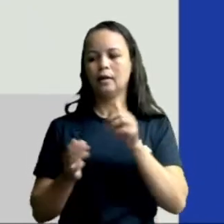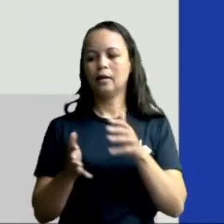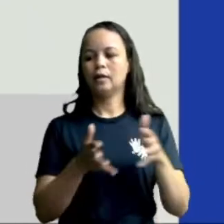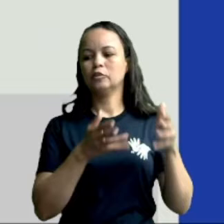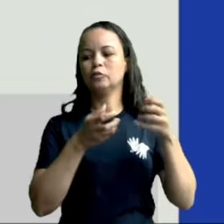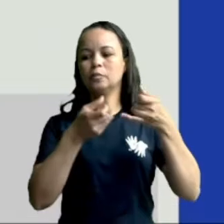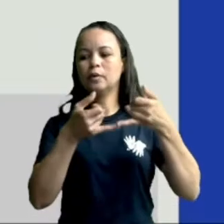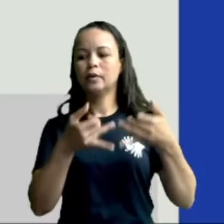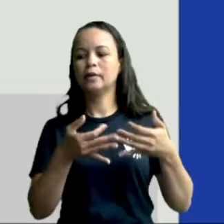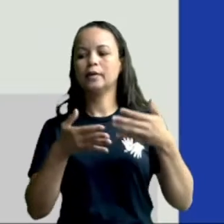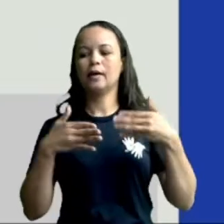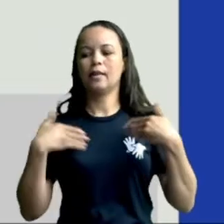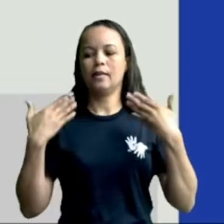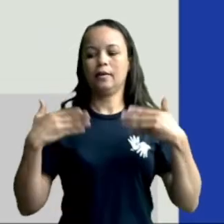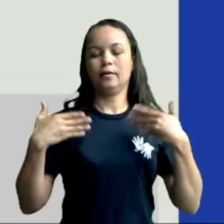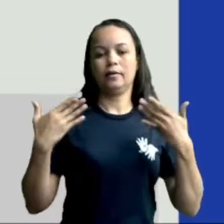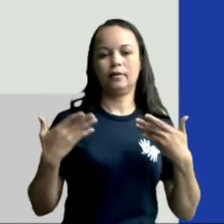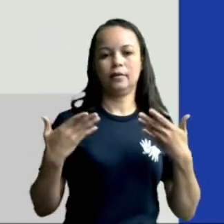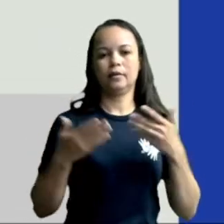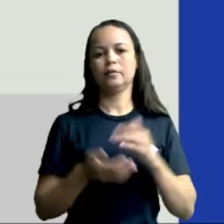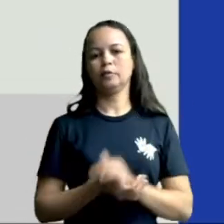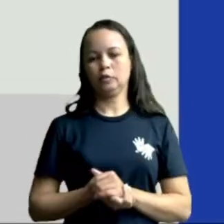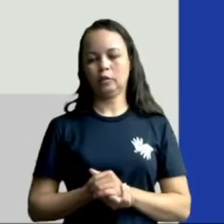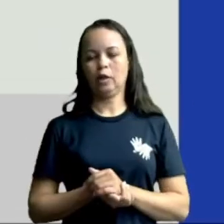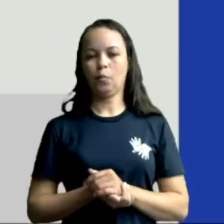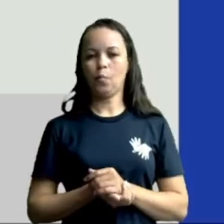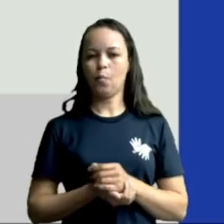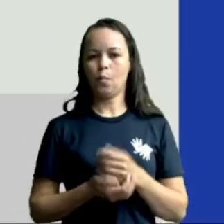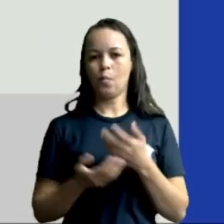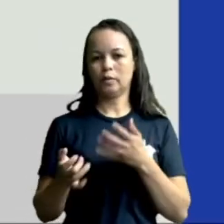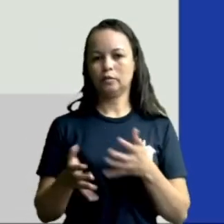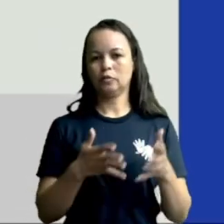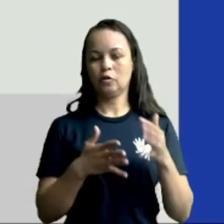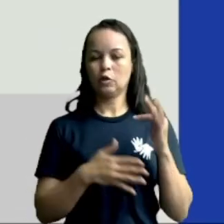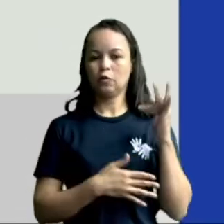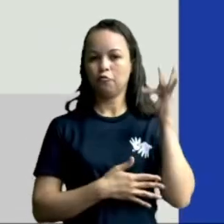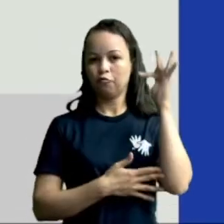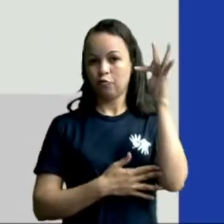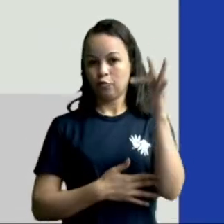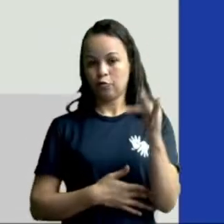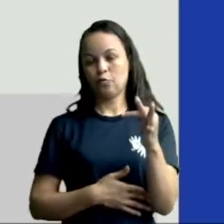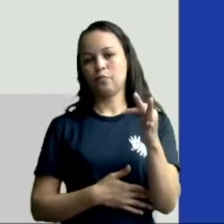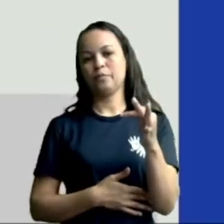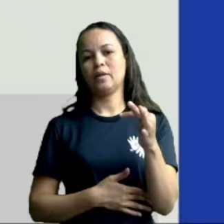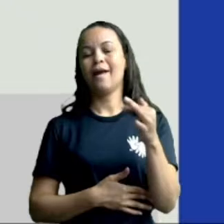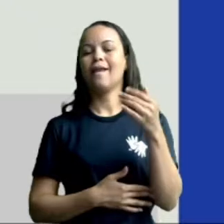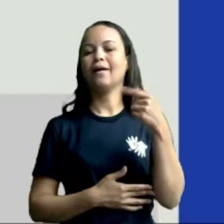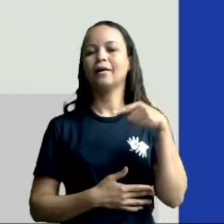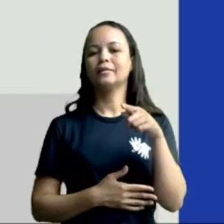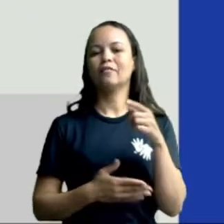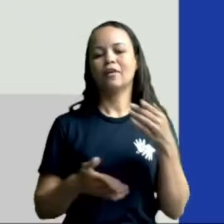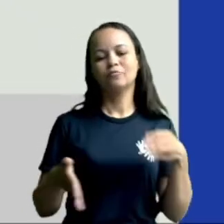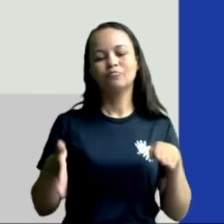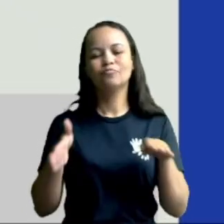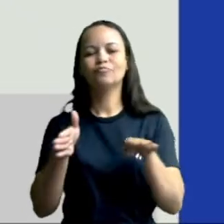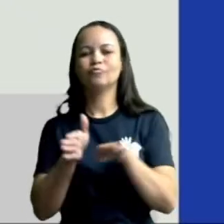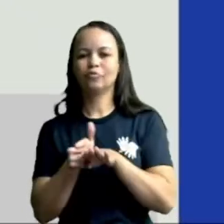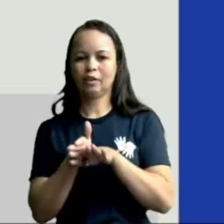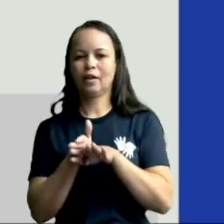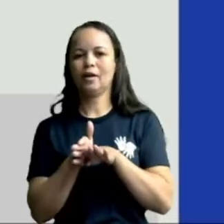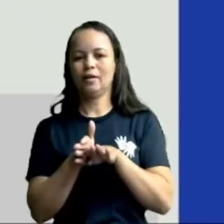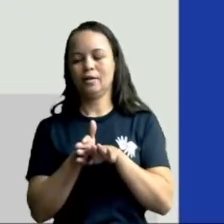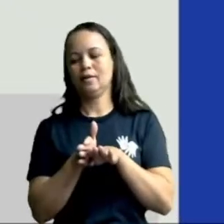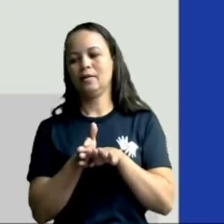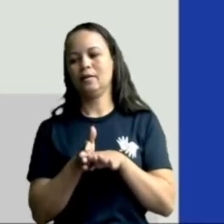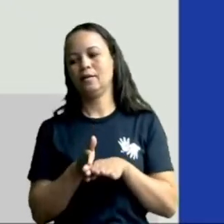de trabajar. Então, eu tenho uma suposição de futuro, ela ainda vai chegar,